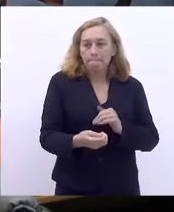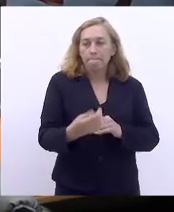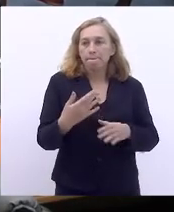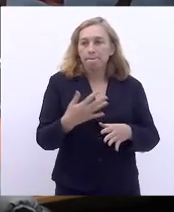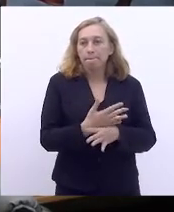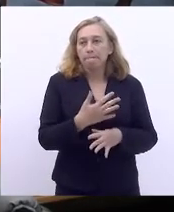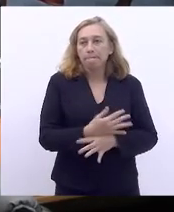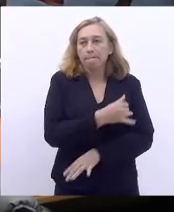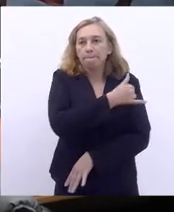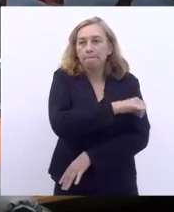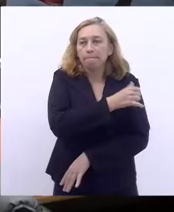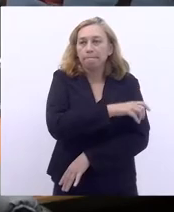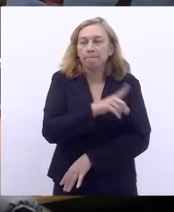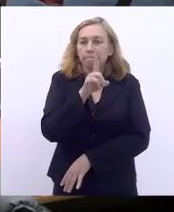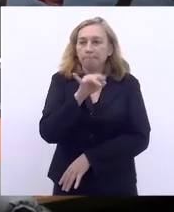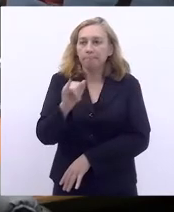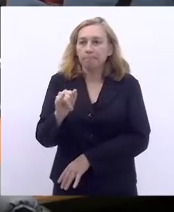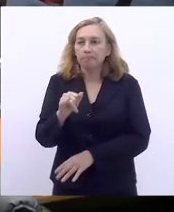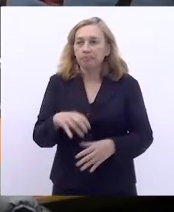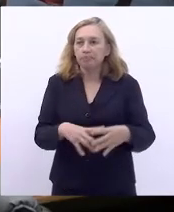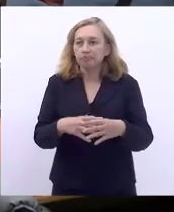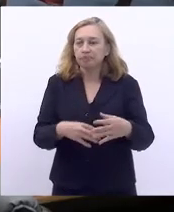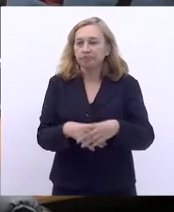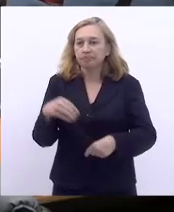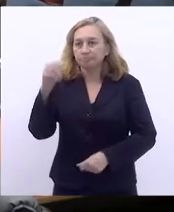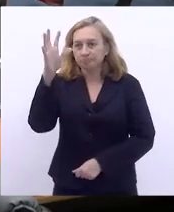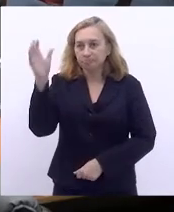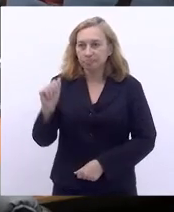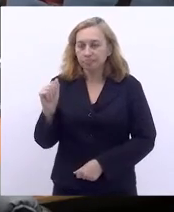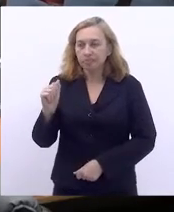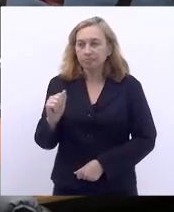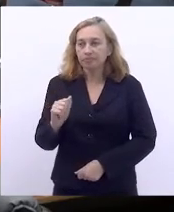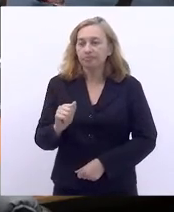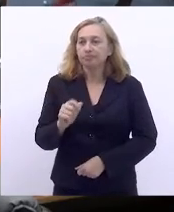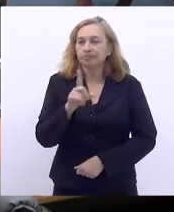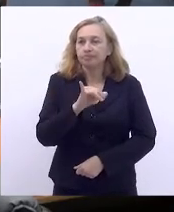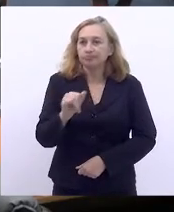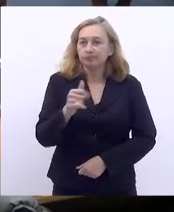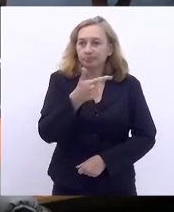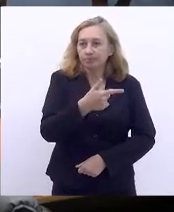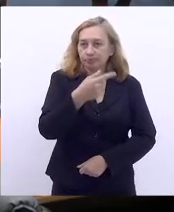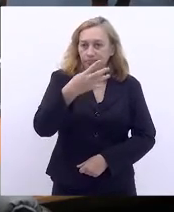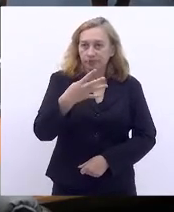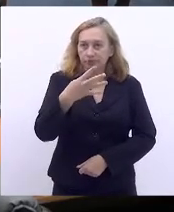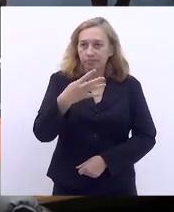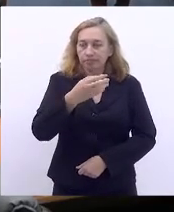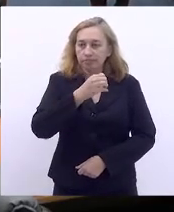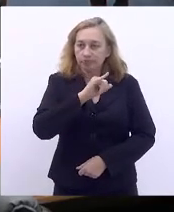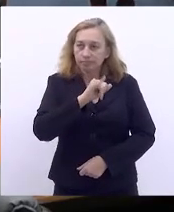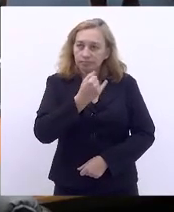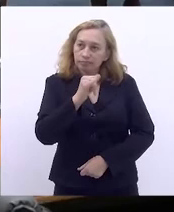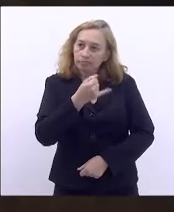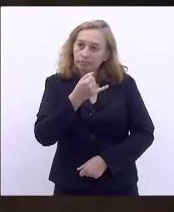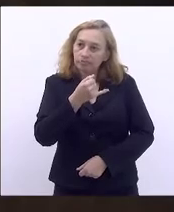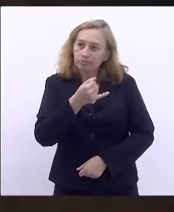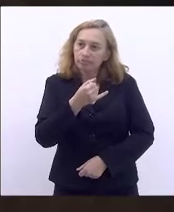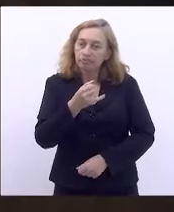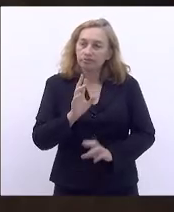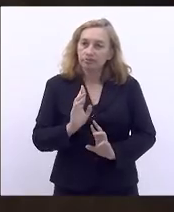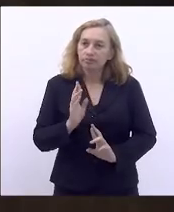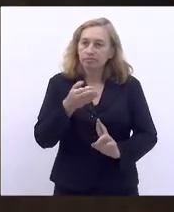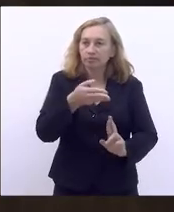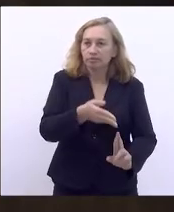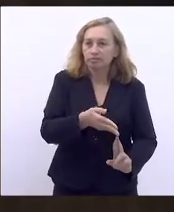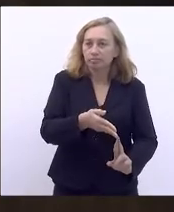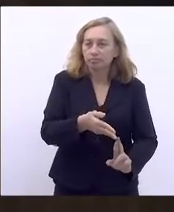Janeiro o Dia do Refugiado Africano, sendo comemorado no dia 24 de janeiro, em referência ao dia